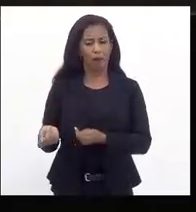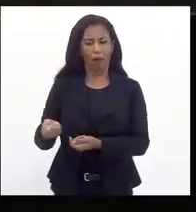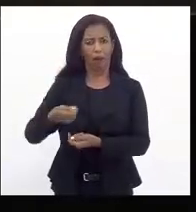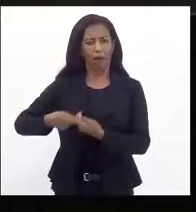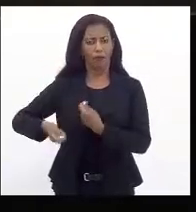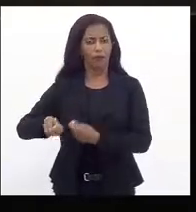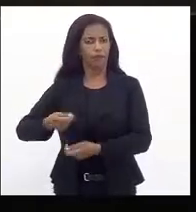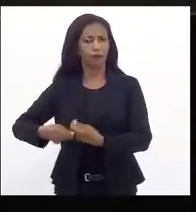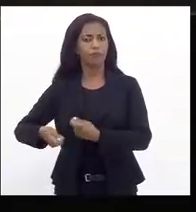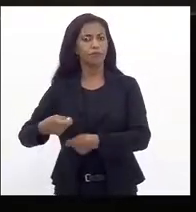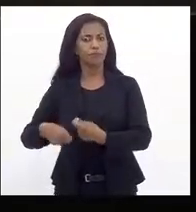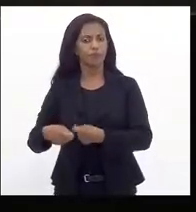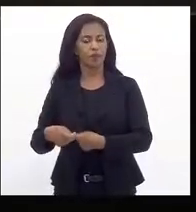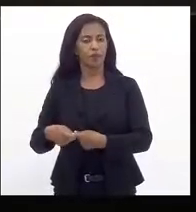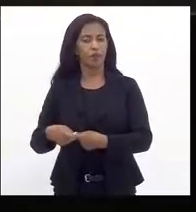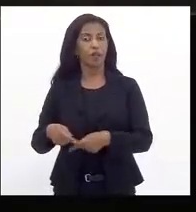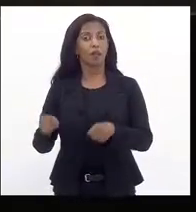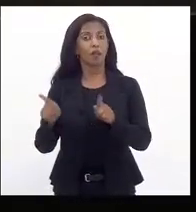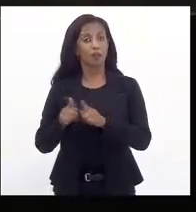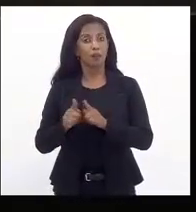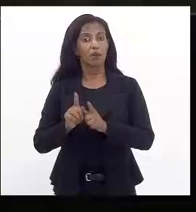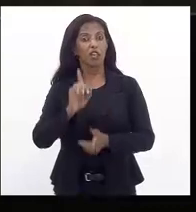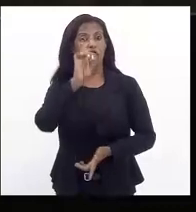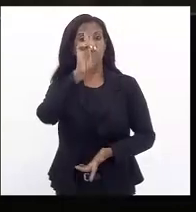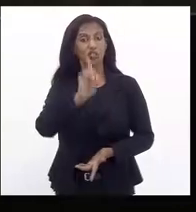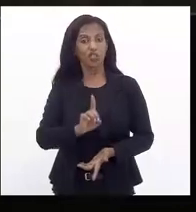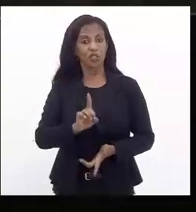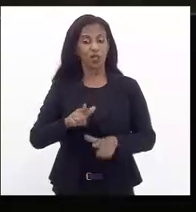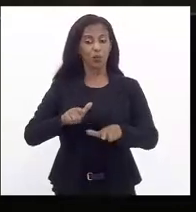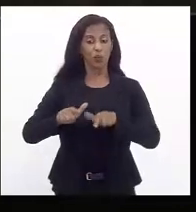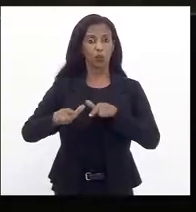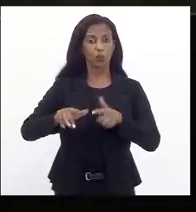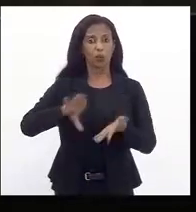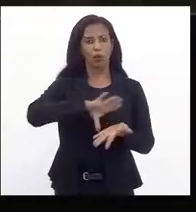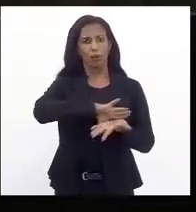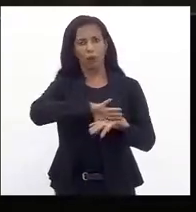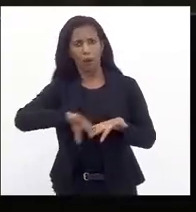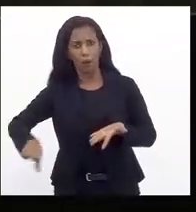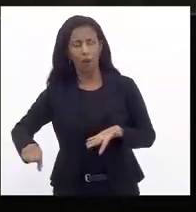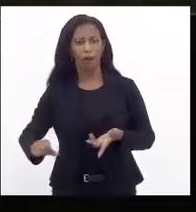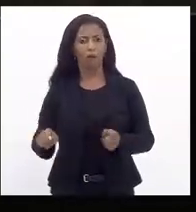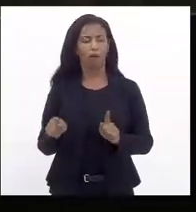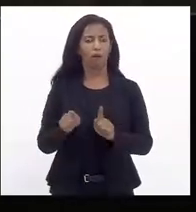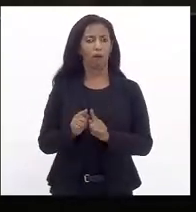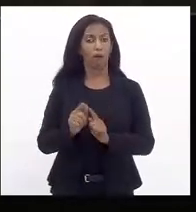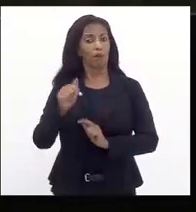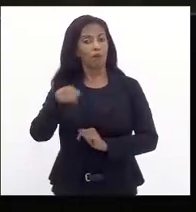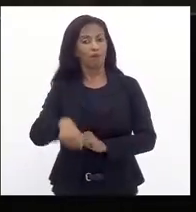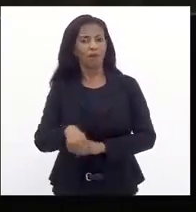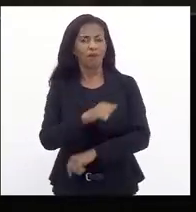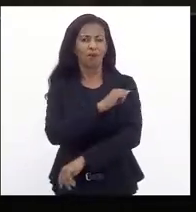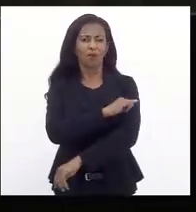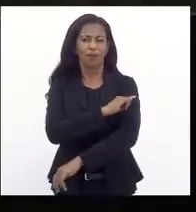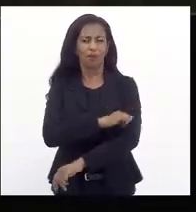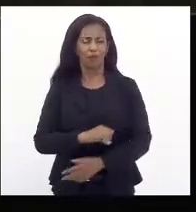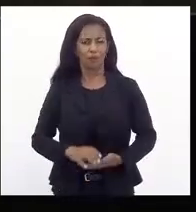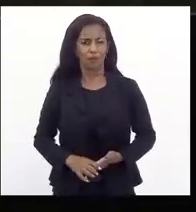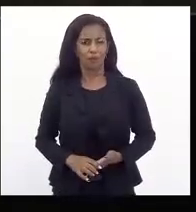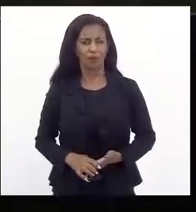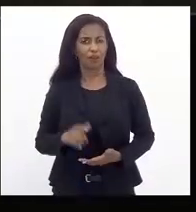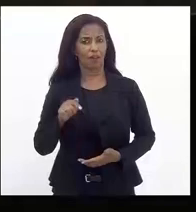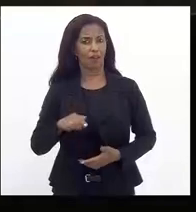administrativa para tirar os direitos dos Servidores e aqui no Rio de Janeiro